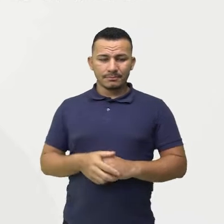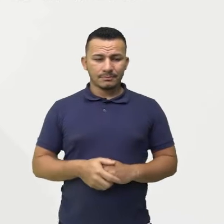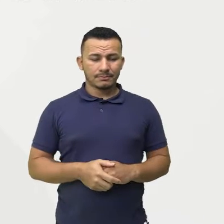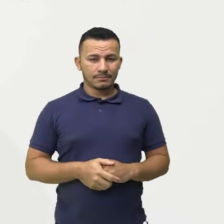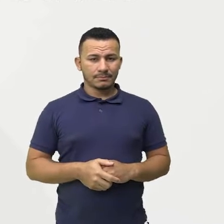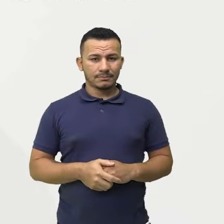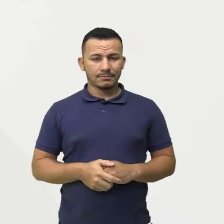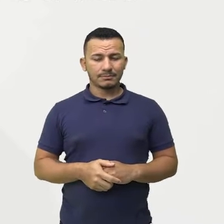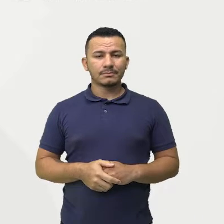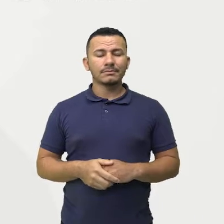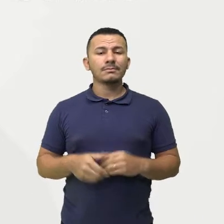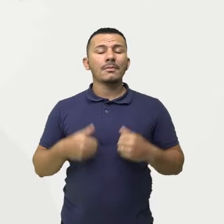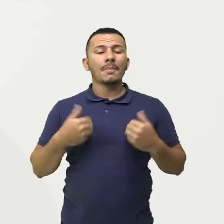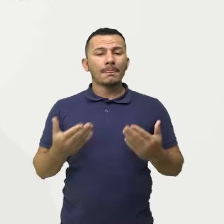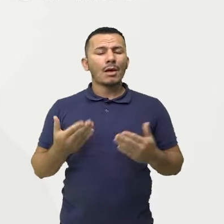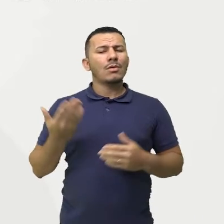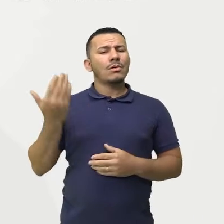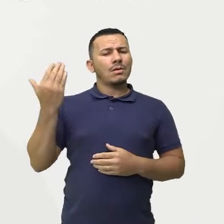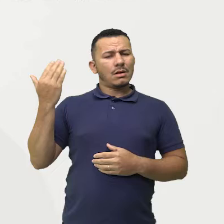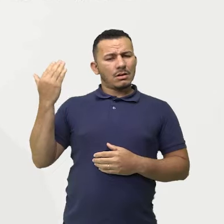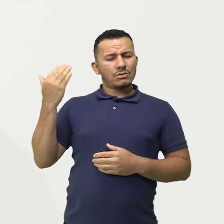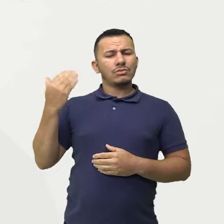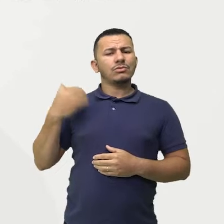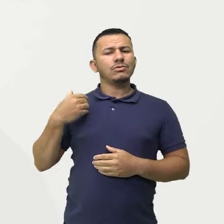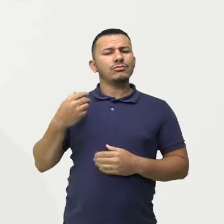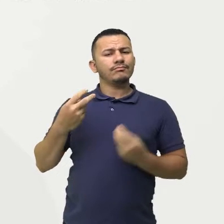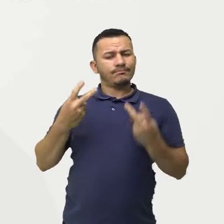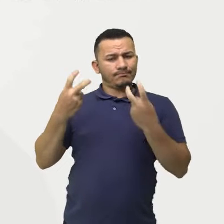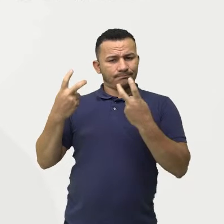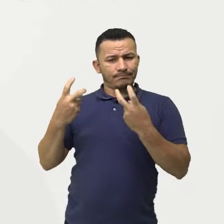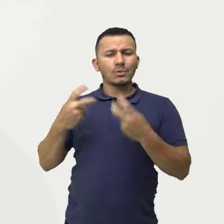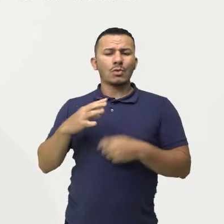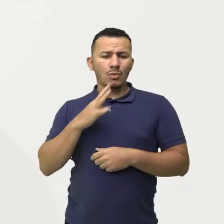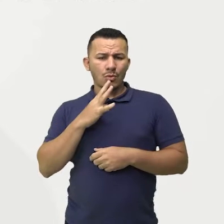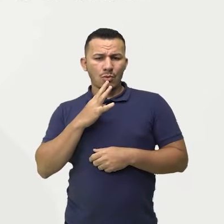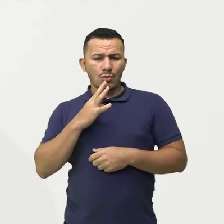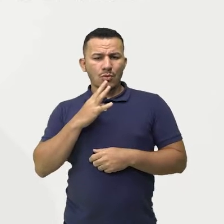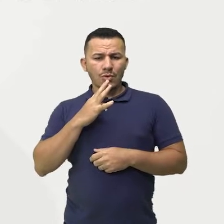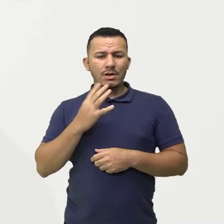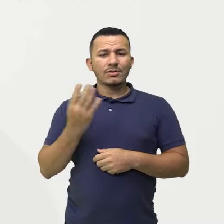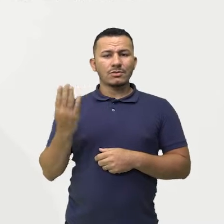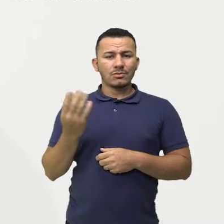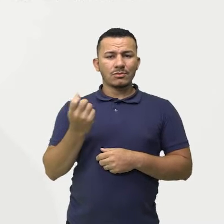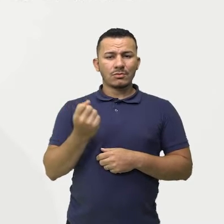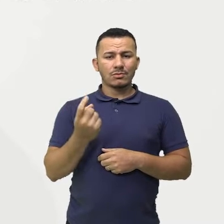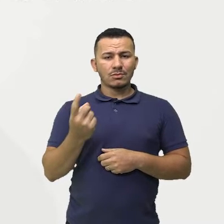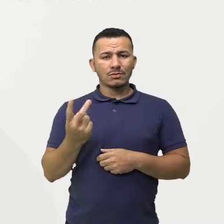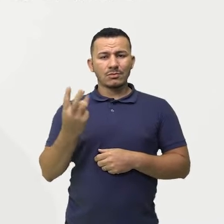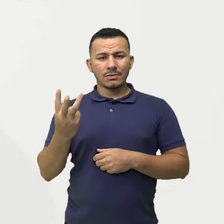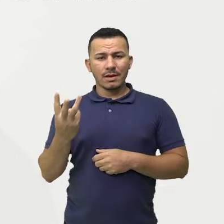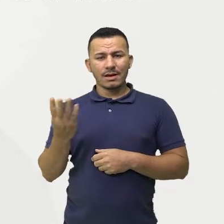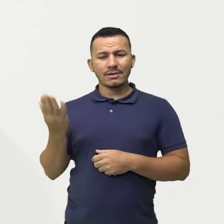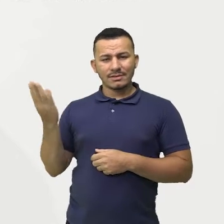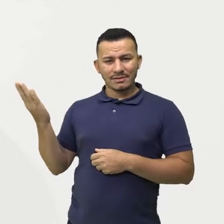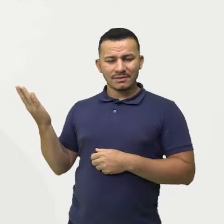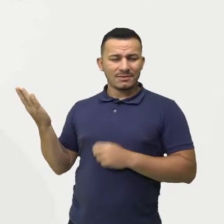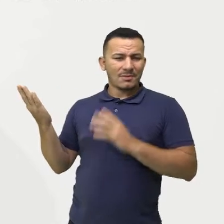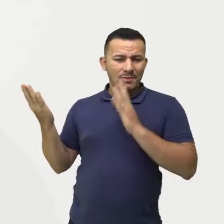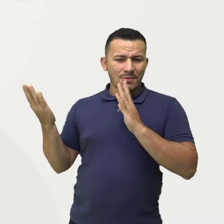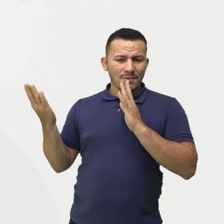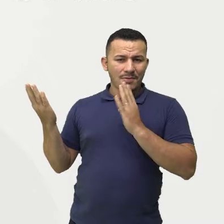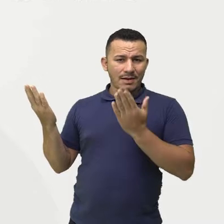lá, pessoal, o que nós conhecíamos? Nós conhecíamos esses números aqui que estão